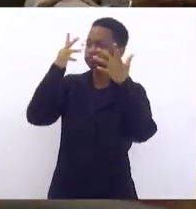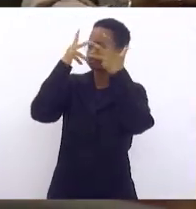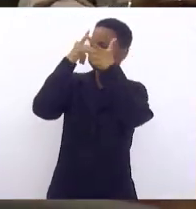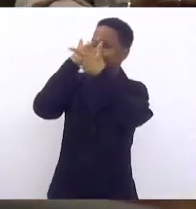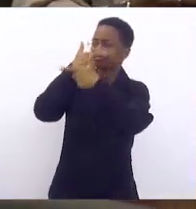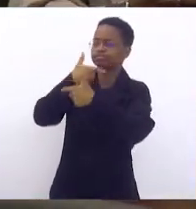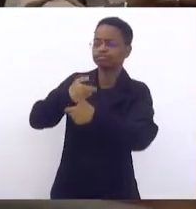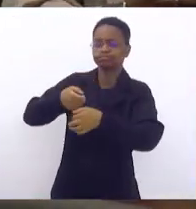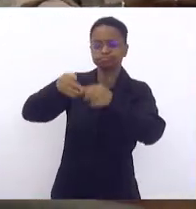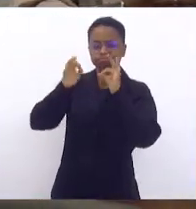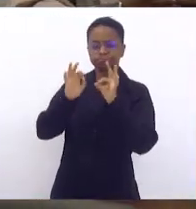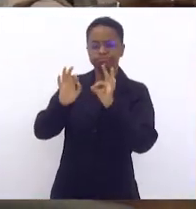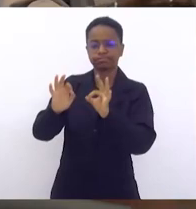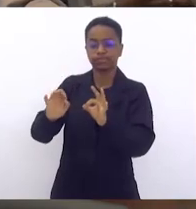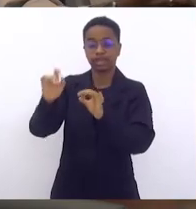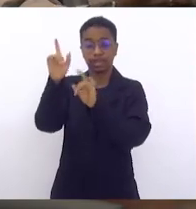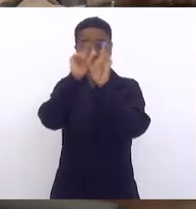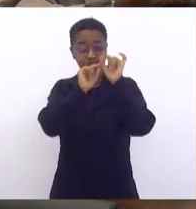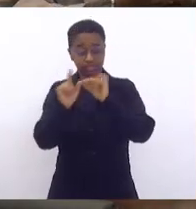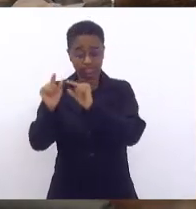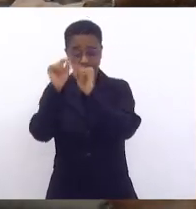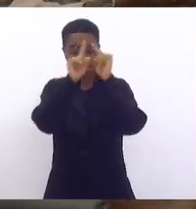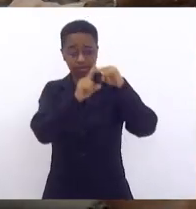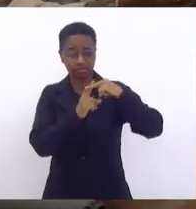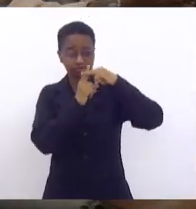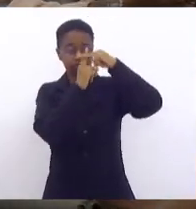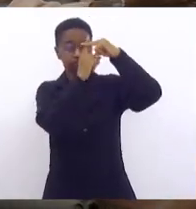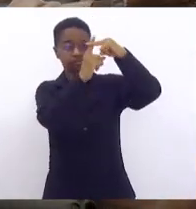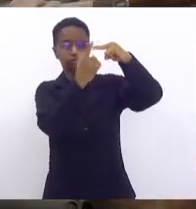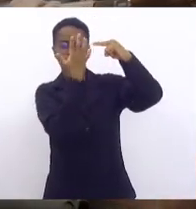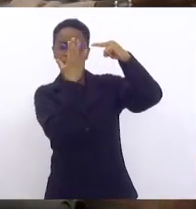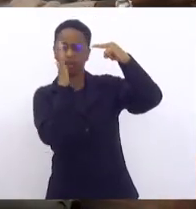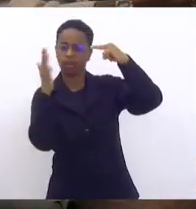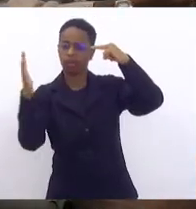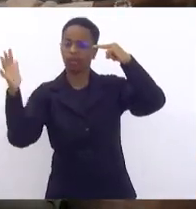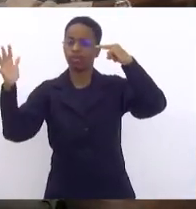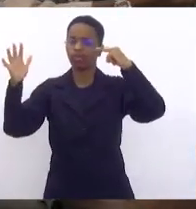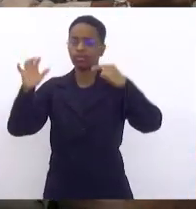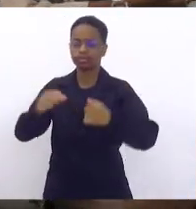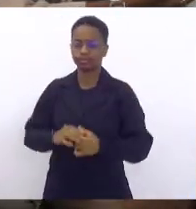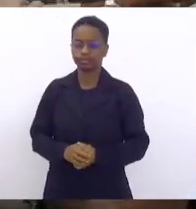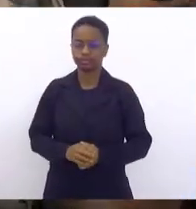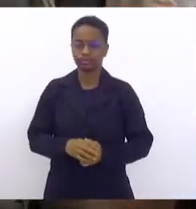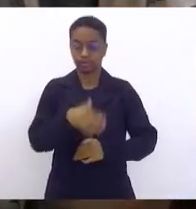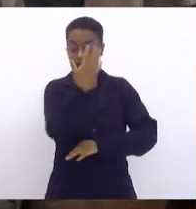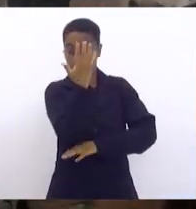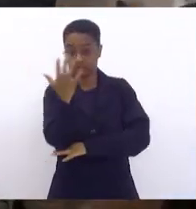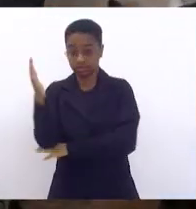é um sonho a imagem do Cruzeiro resplandece